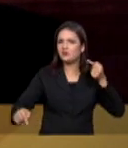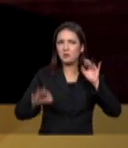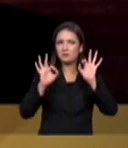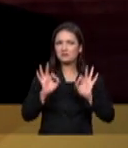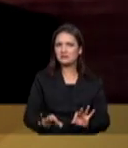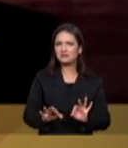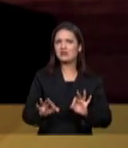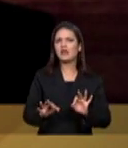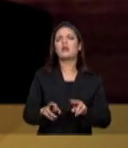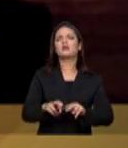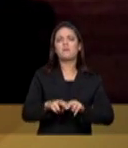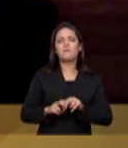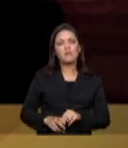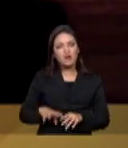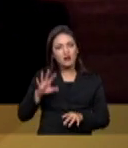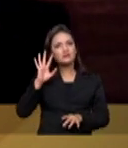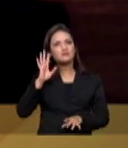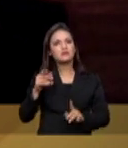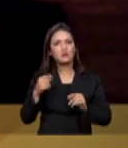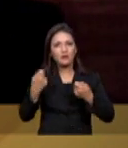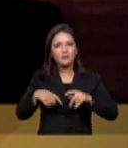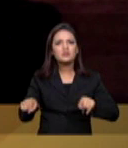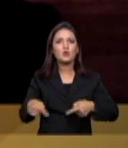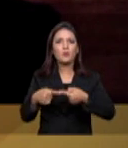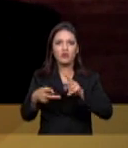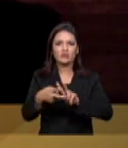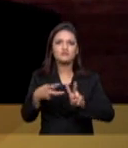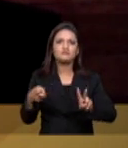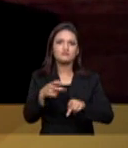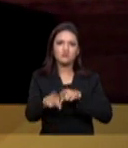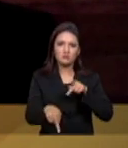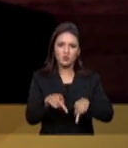escuro e a toga por cima